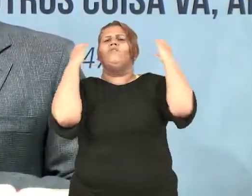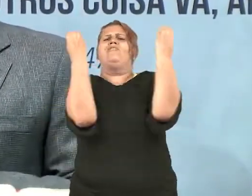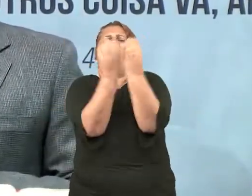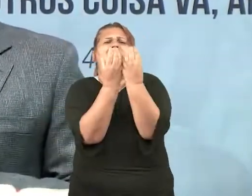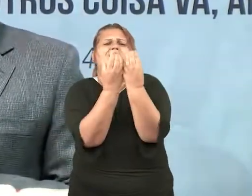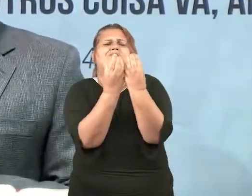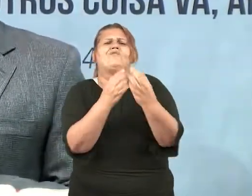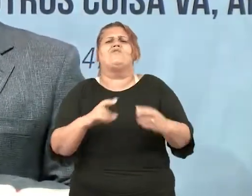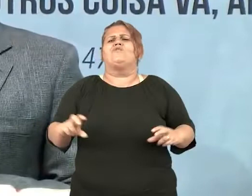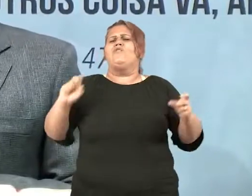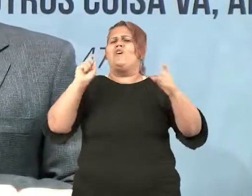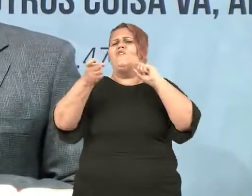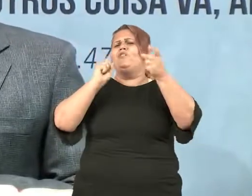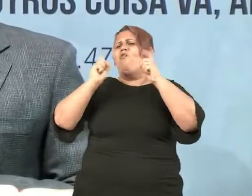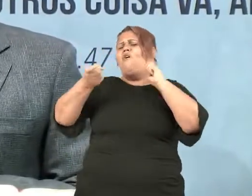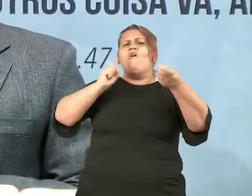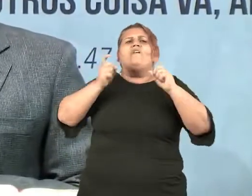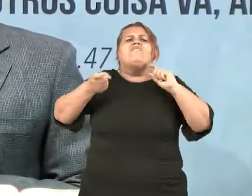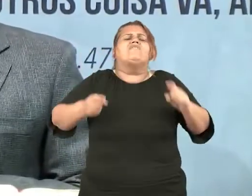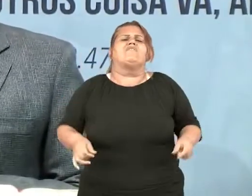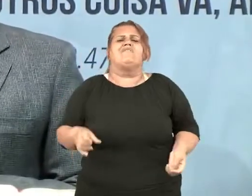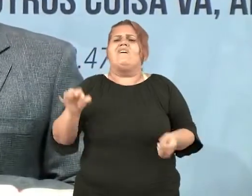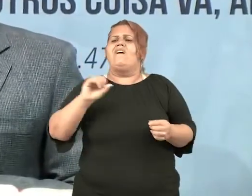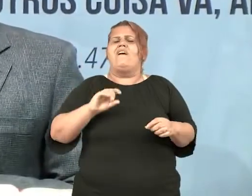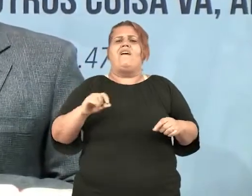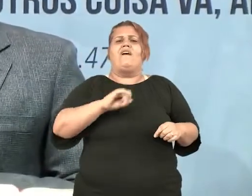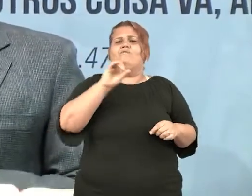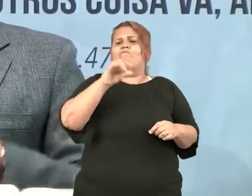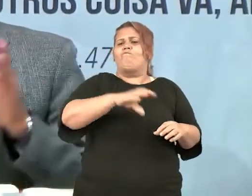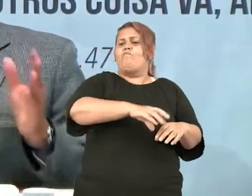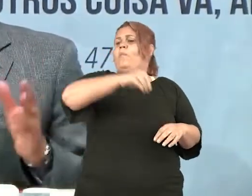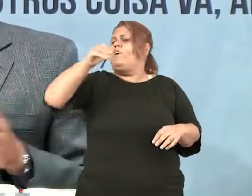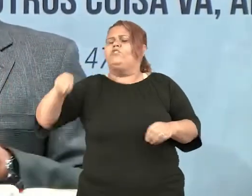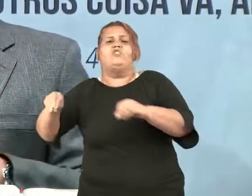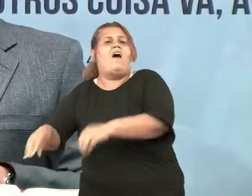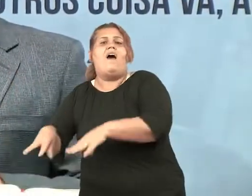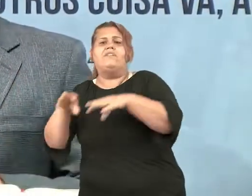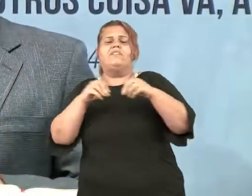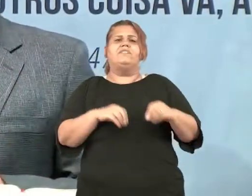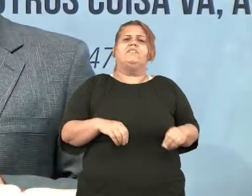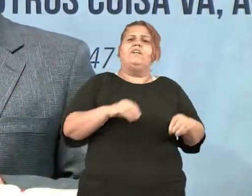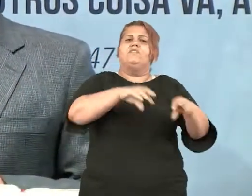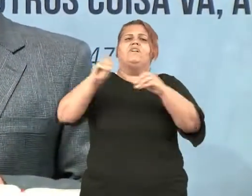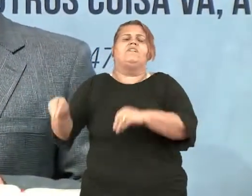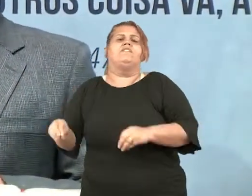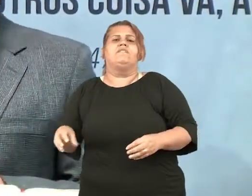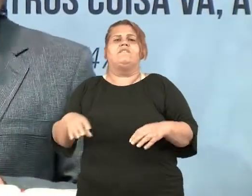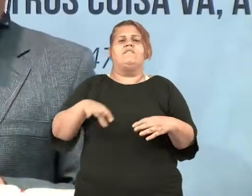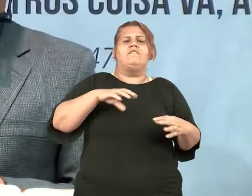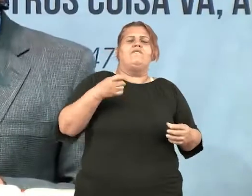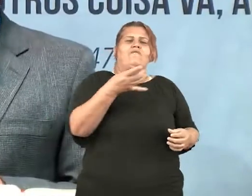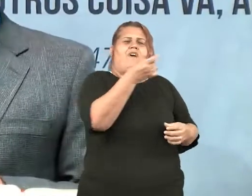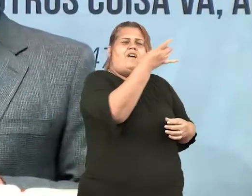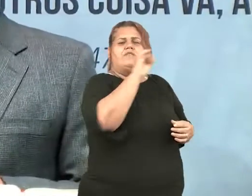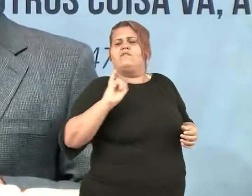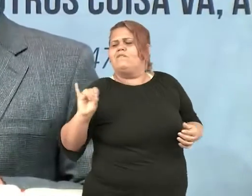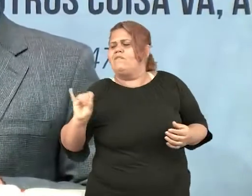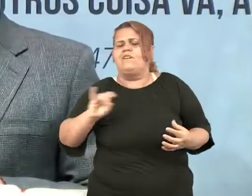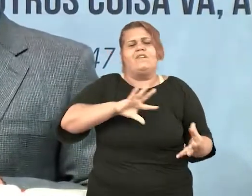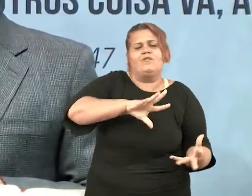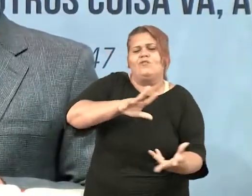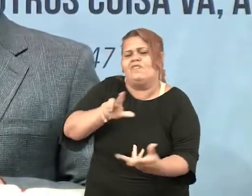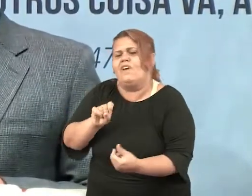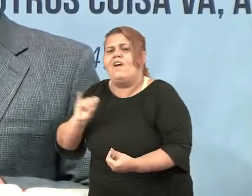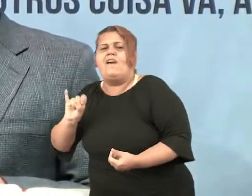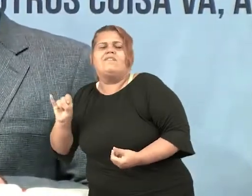conferências cancelados ou adiados, viagens internacionais canceladas ou